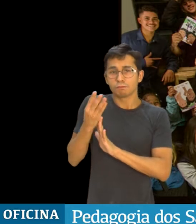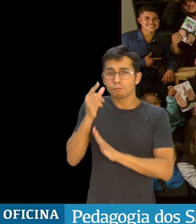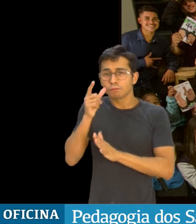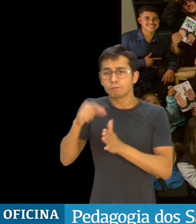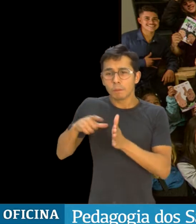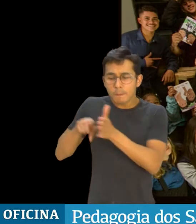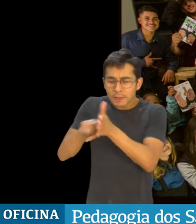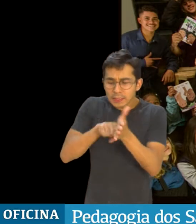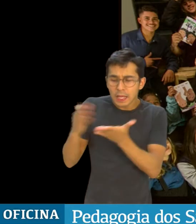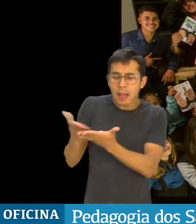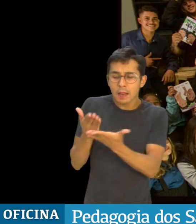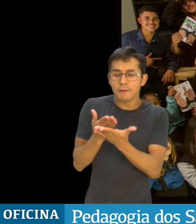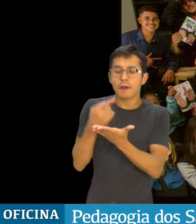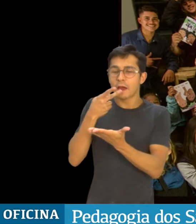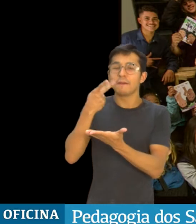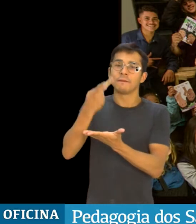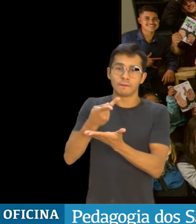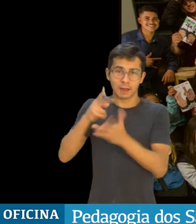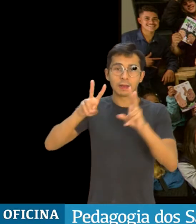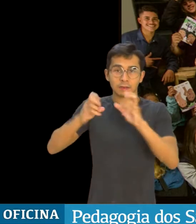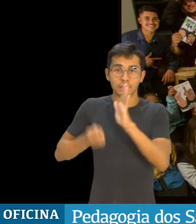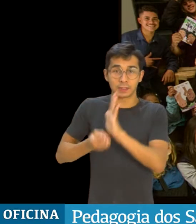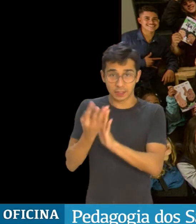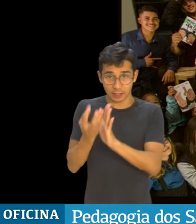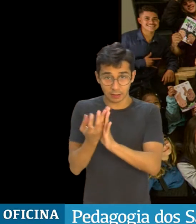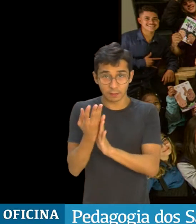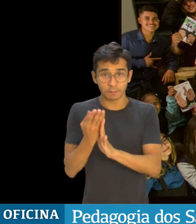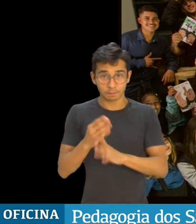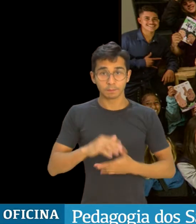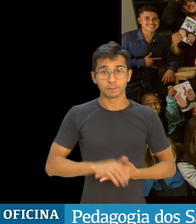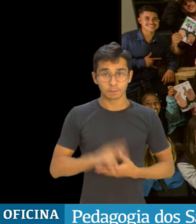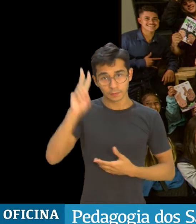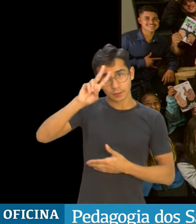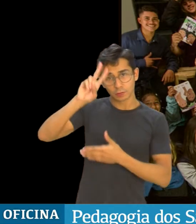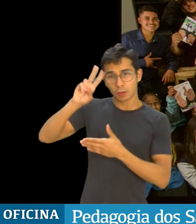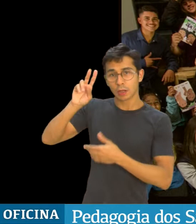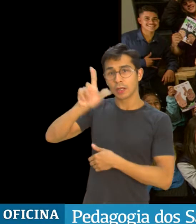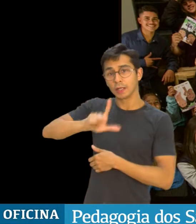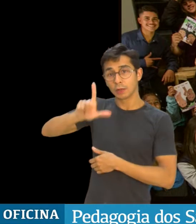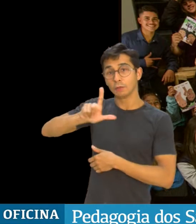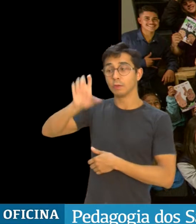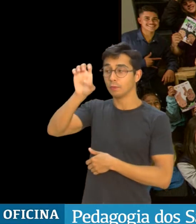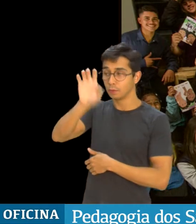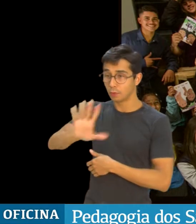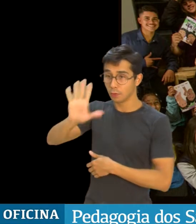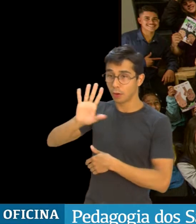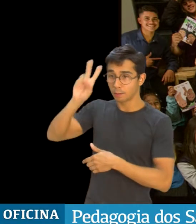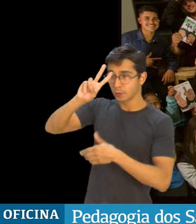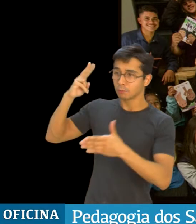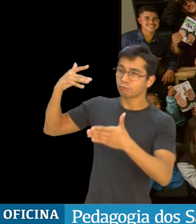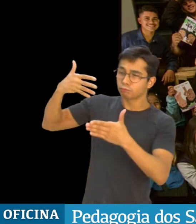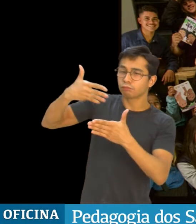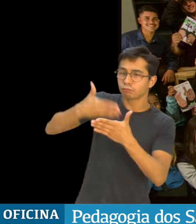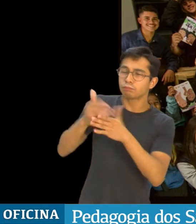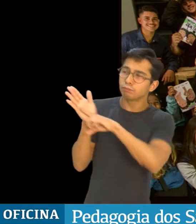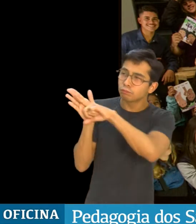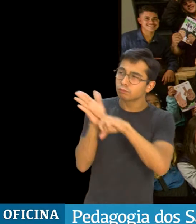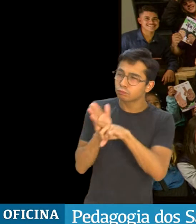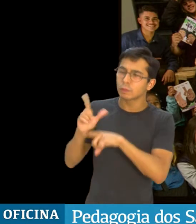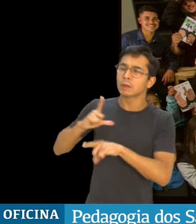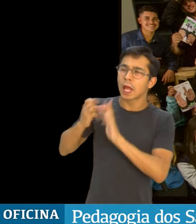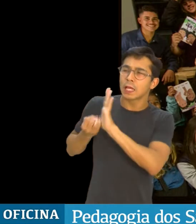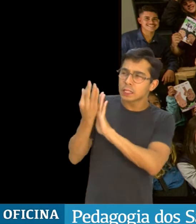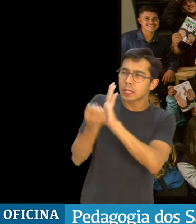principalmente quando a gente vai pesquisar um pouco esse contexto da história e literatura europeia. Aqui no Brasil, a gente vai ter